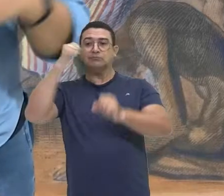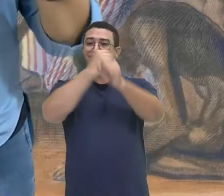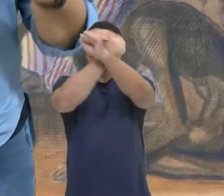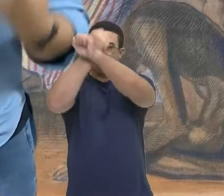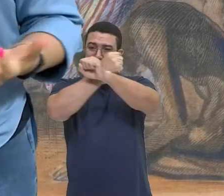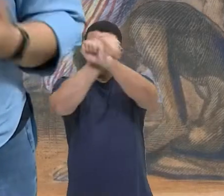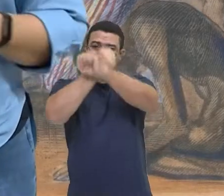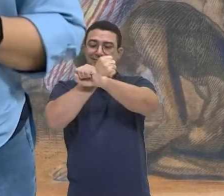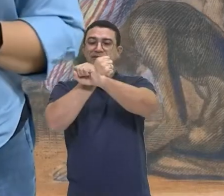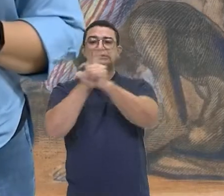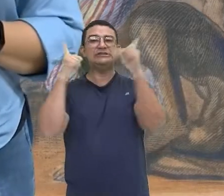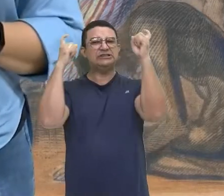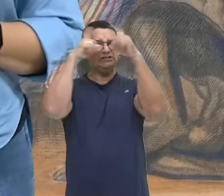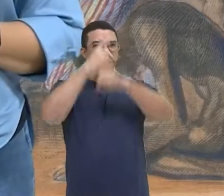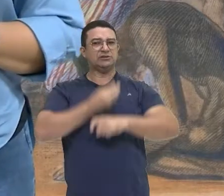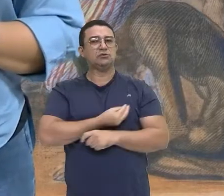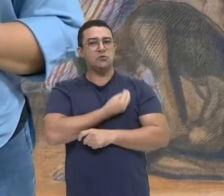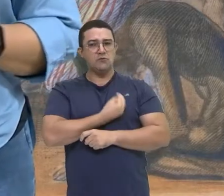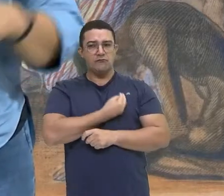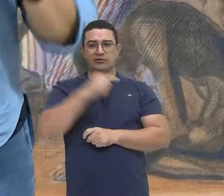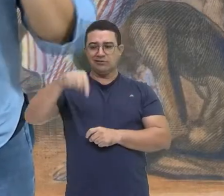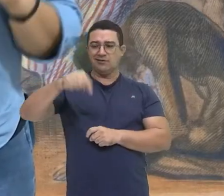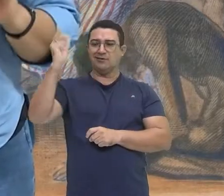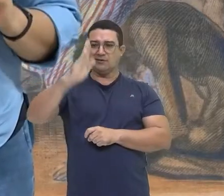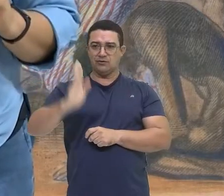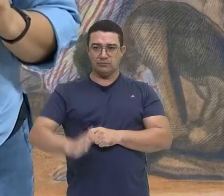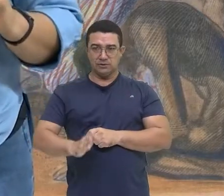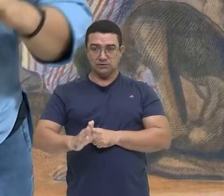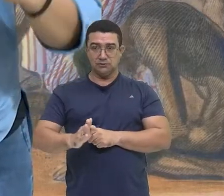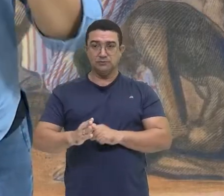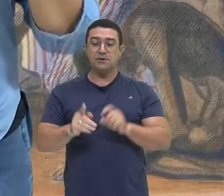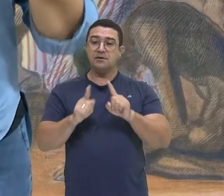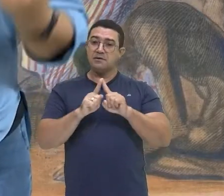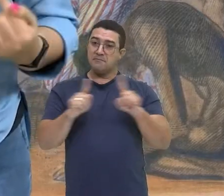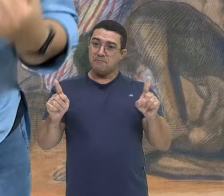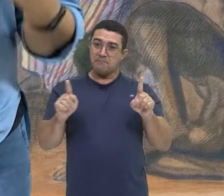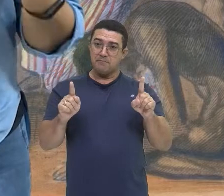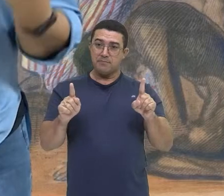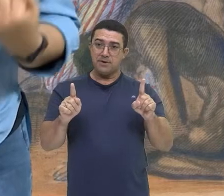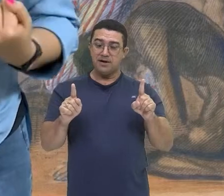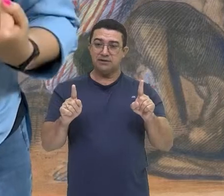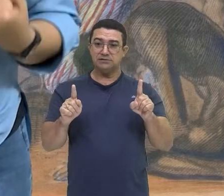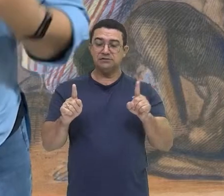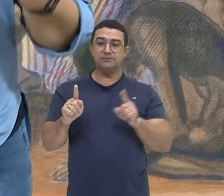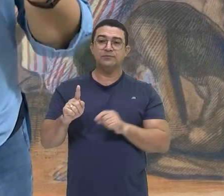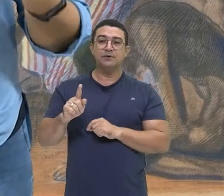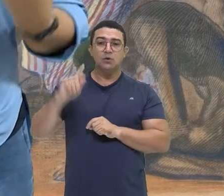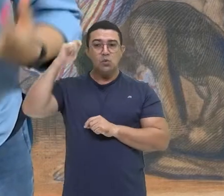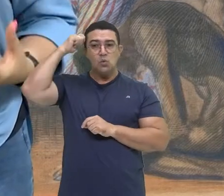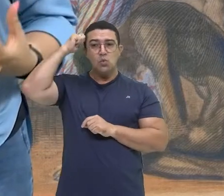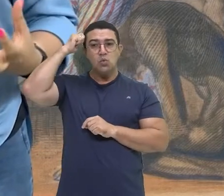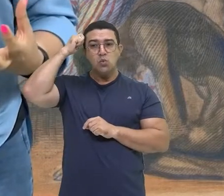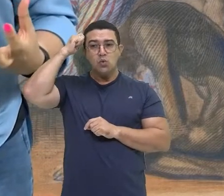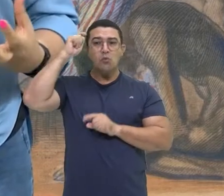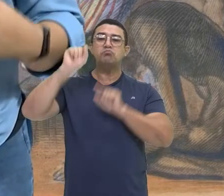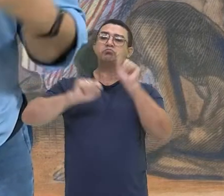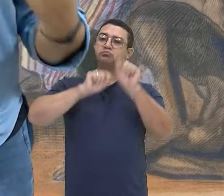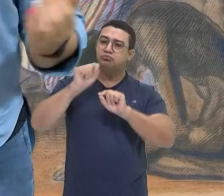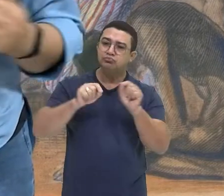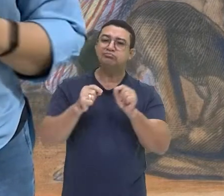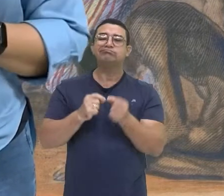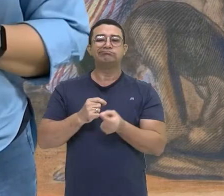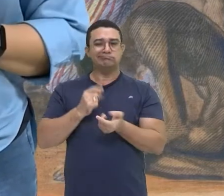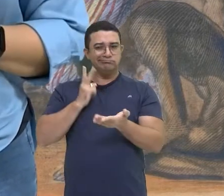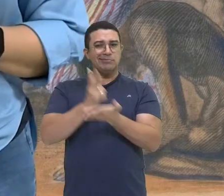condições difíceis aqui no nosso território, mas que eles não deixaram de resistir. E